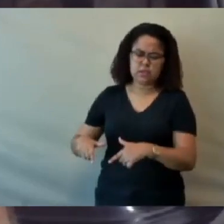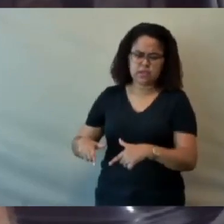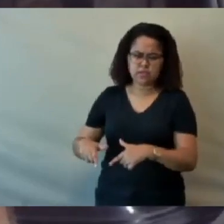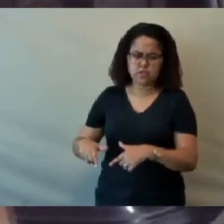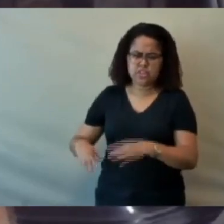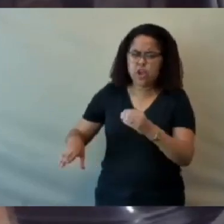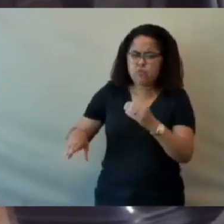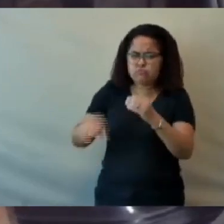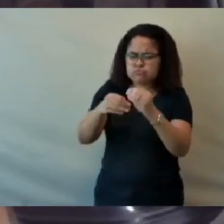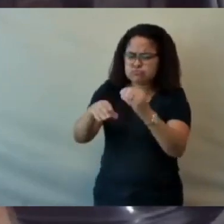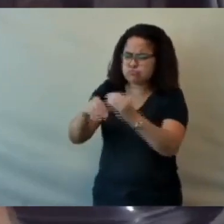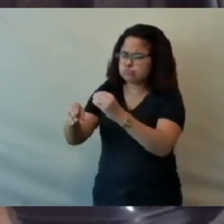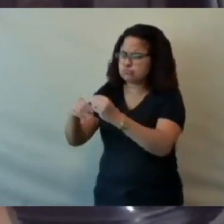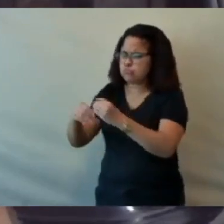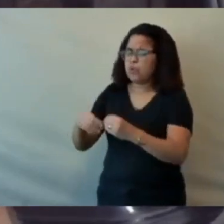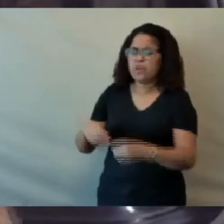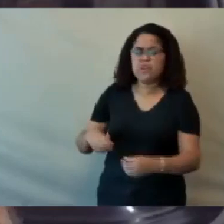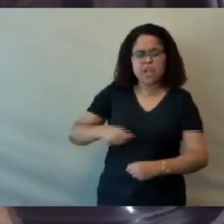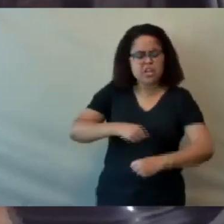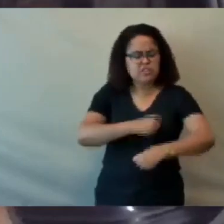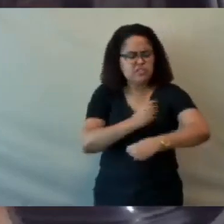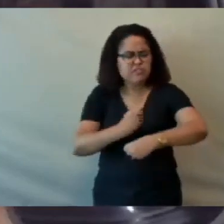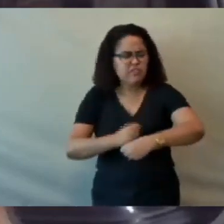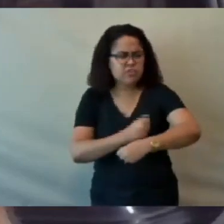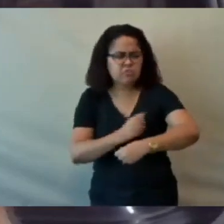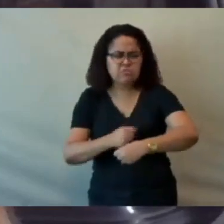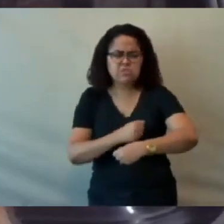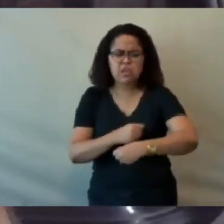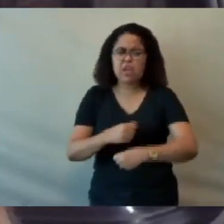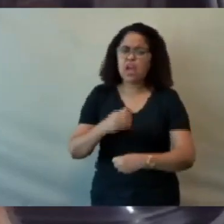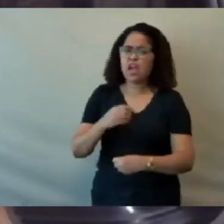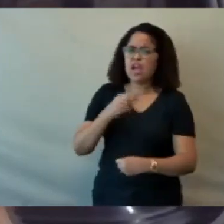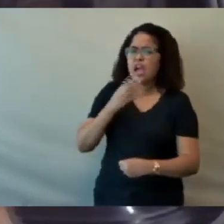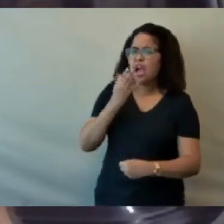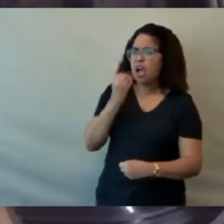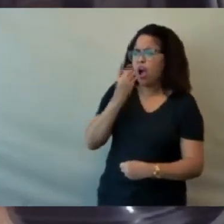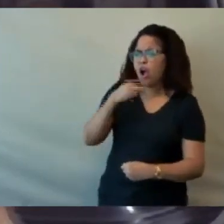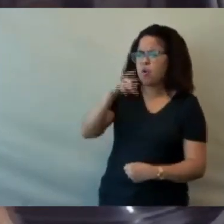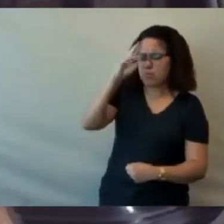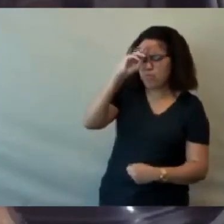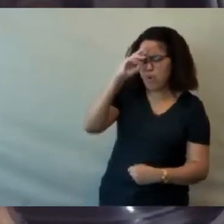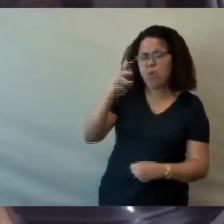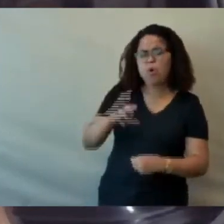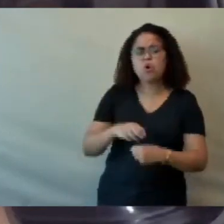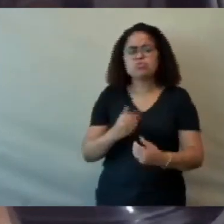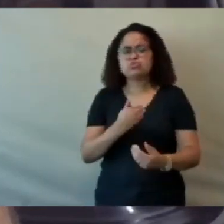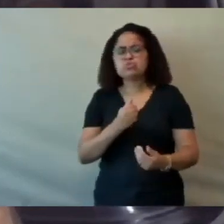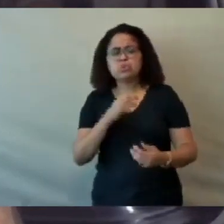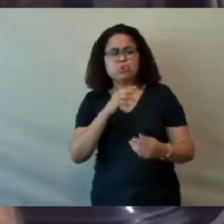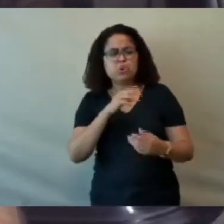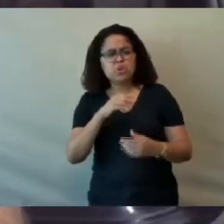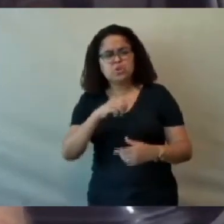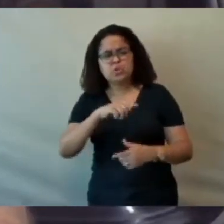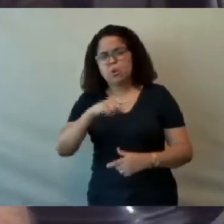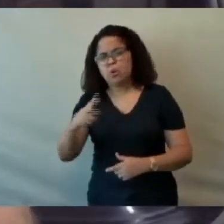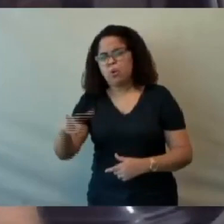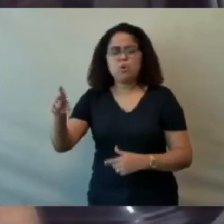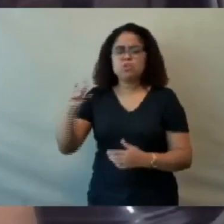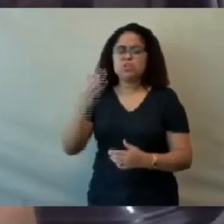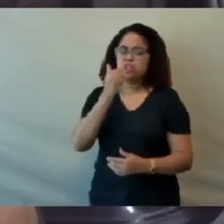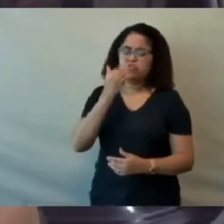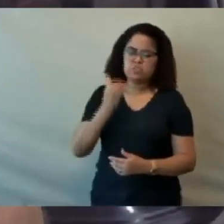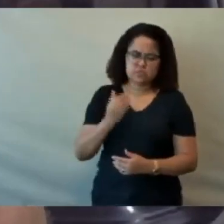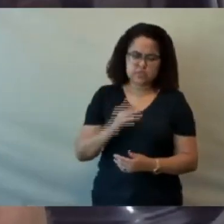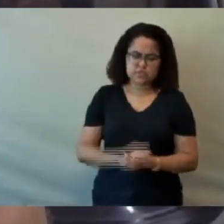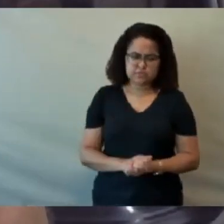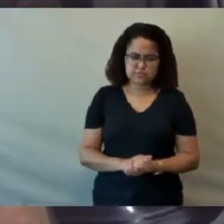janta. A gente entende dessa forma também. Cada um no seu quadrado. Eu passo